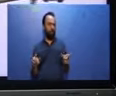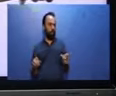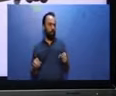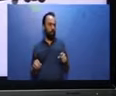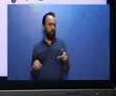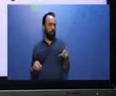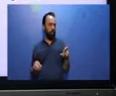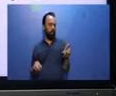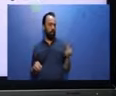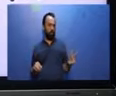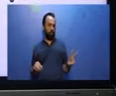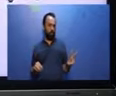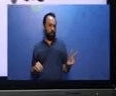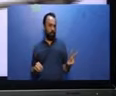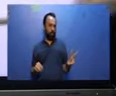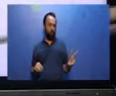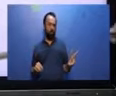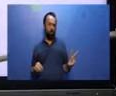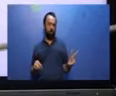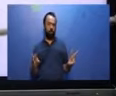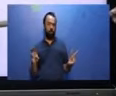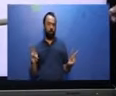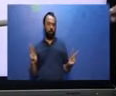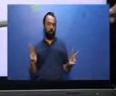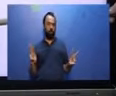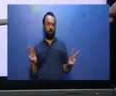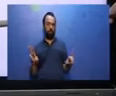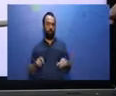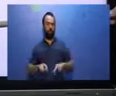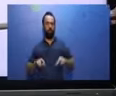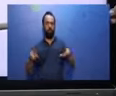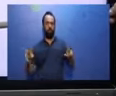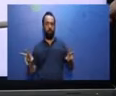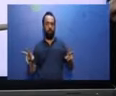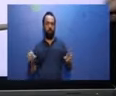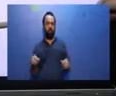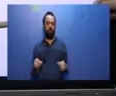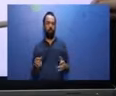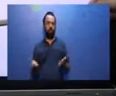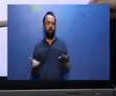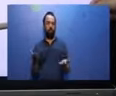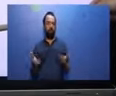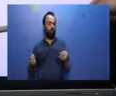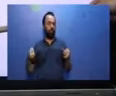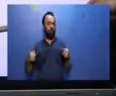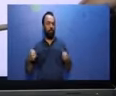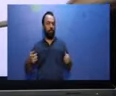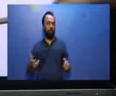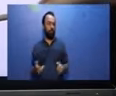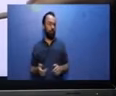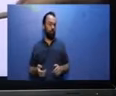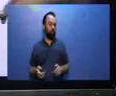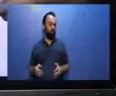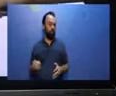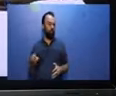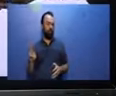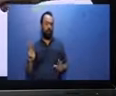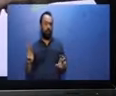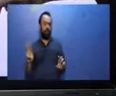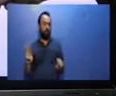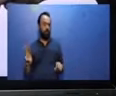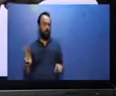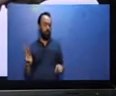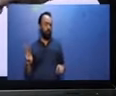três no produto é de 2 não reagente estão aqui nós vamos fazer o balanceamento essence 3 ele